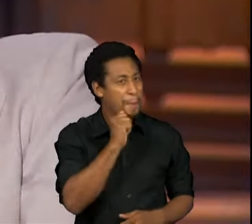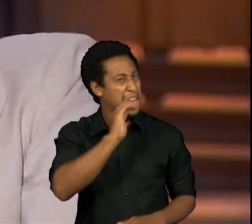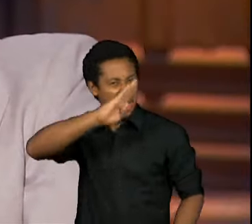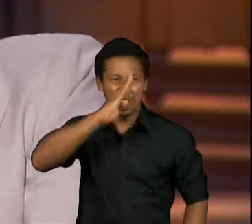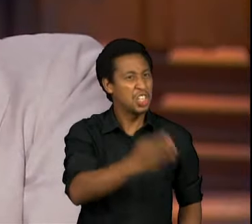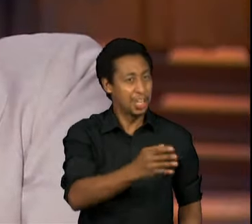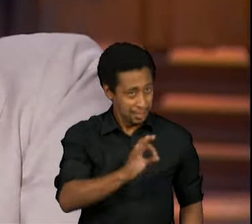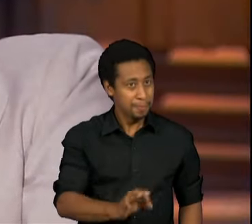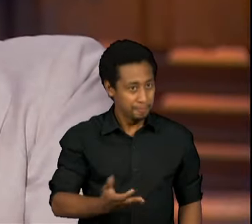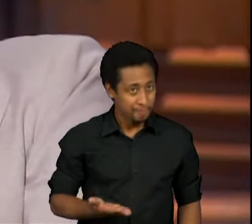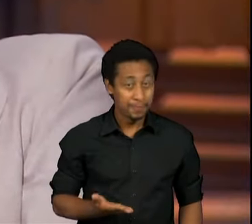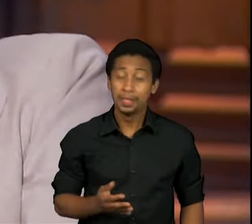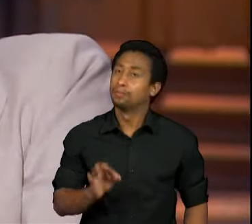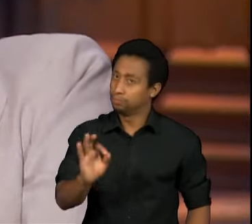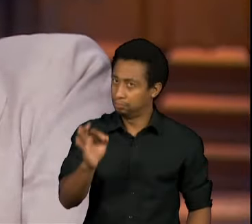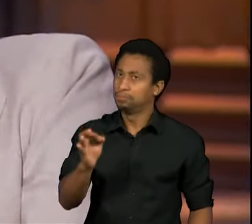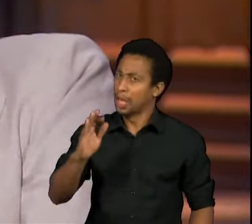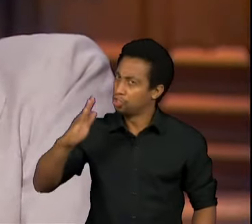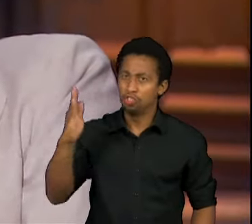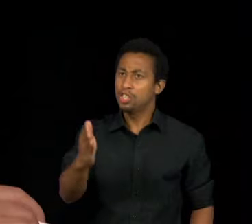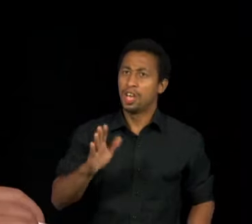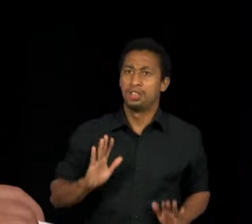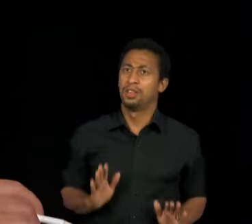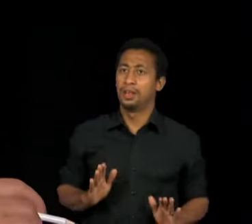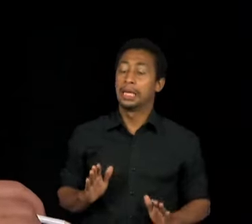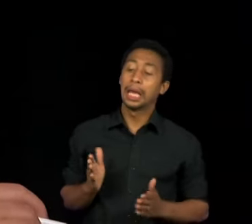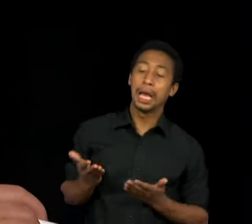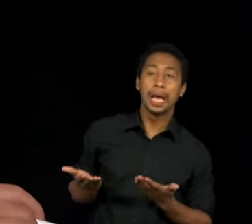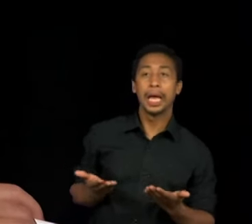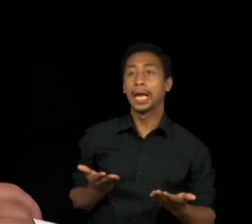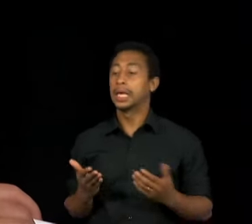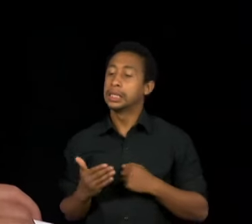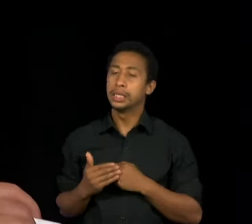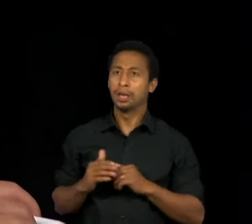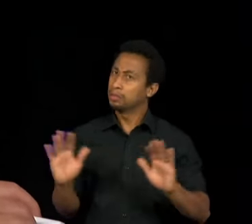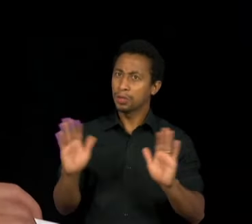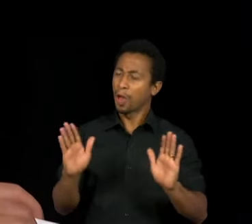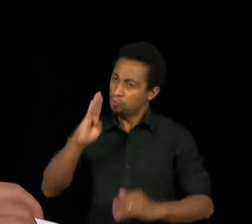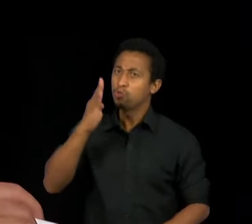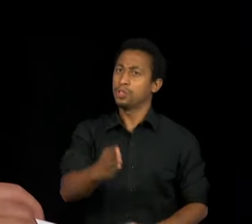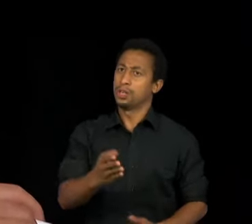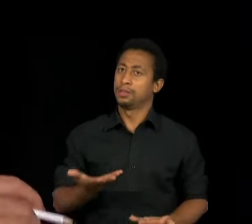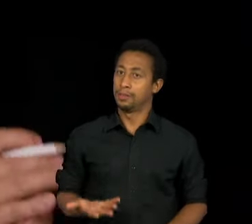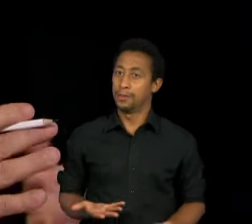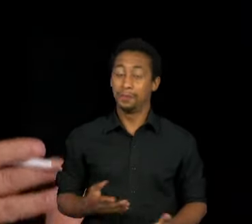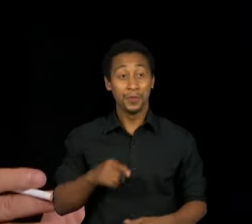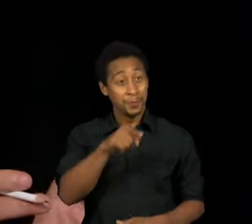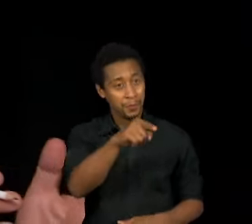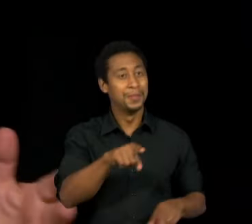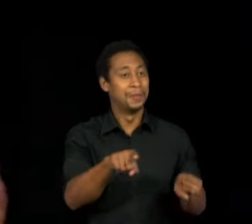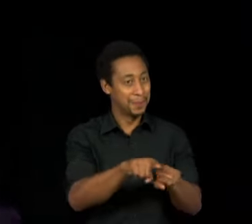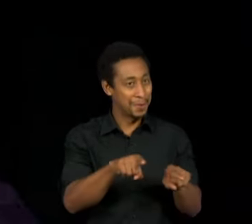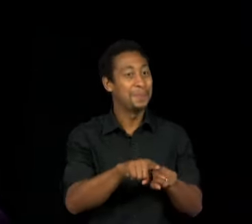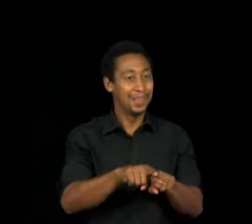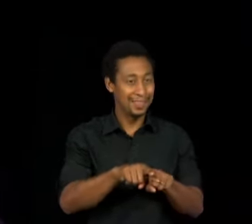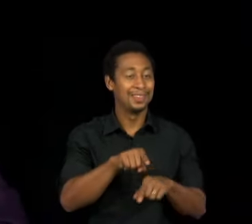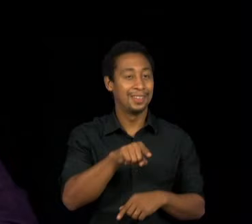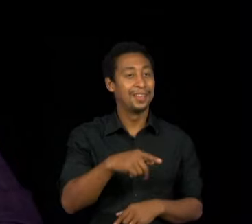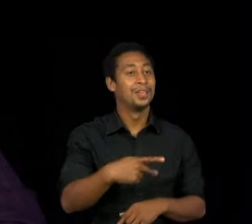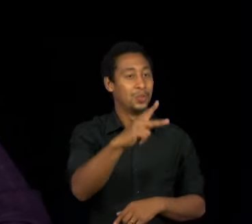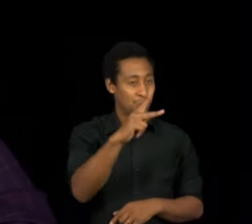direta não tinha amanhã para mim nega boa hein E você fez a mesma coisa condo a sua filha foi